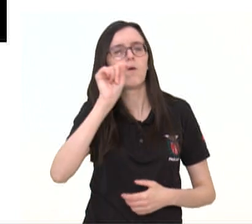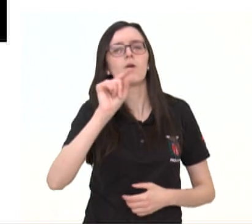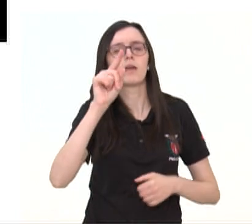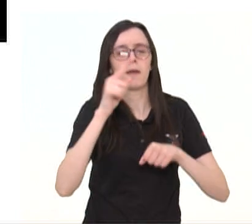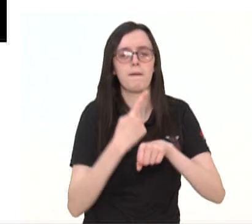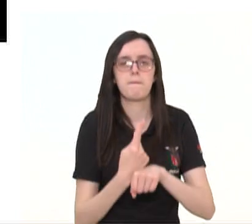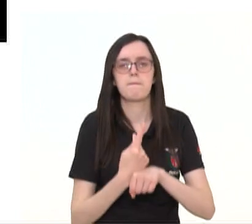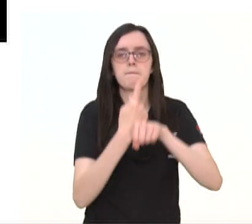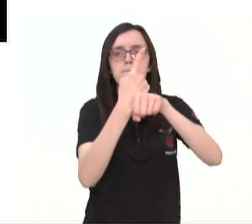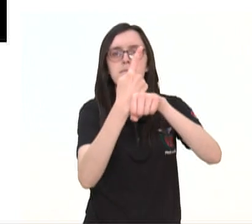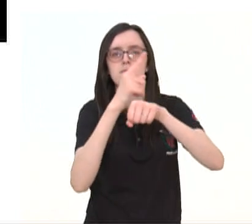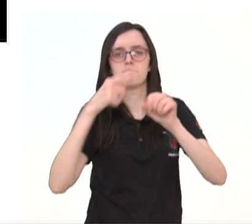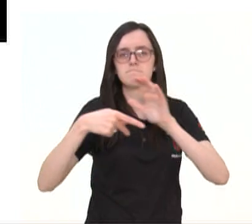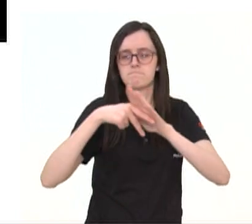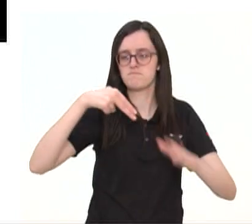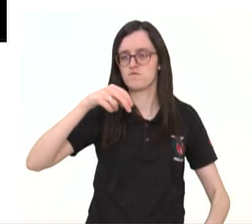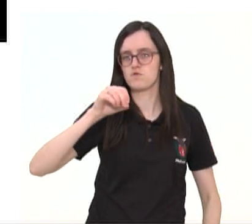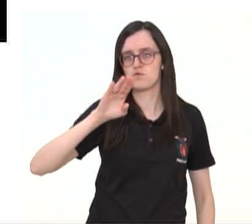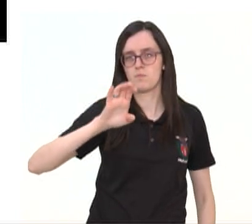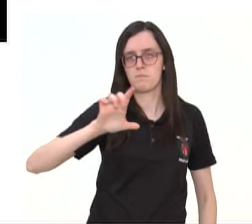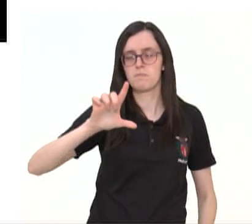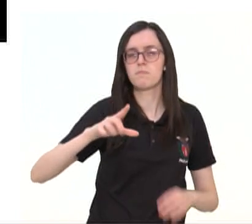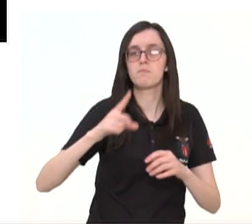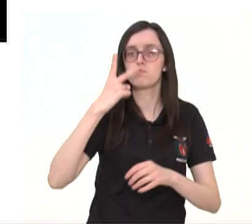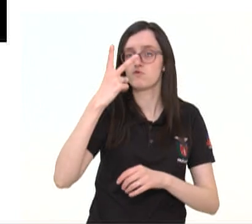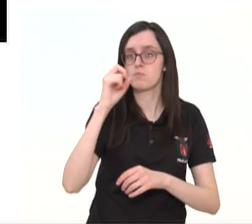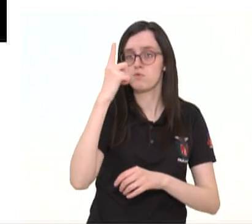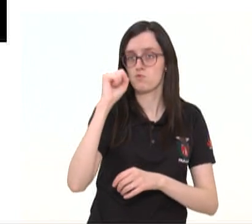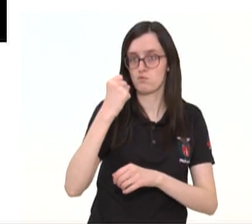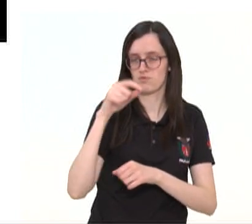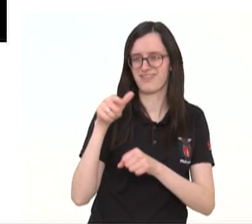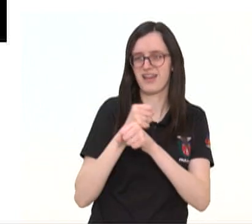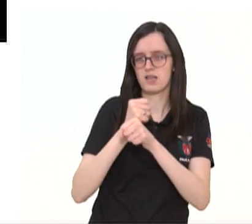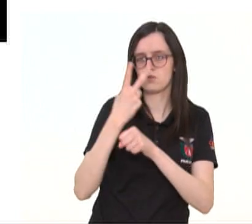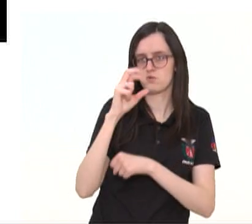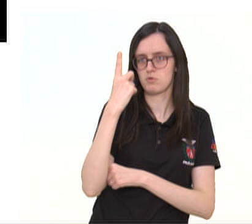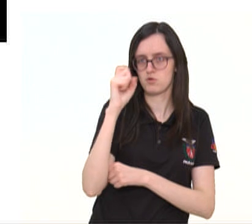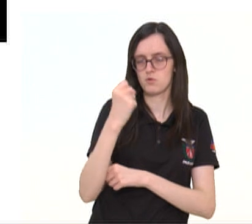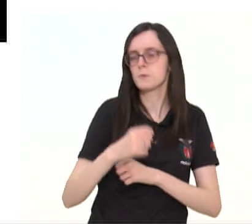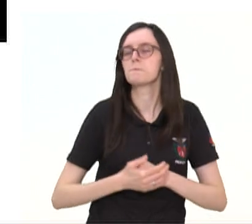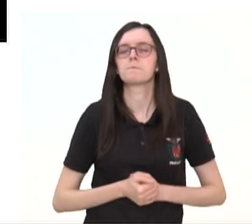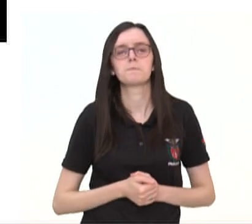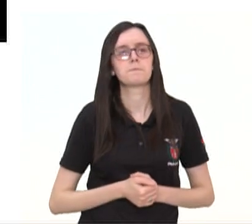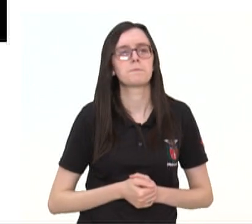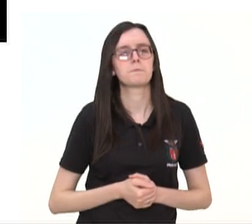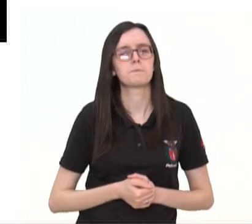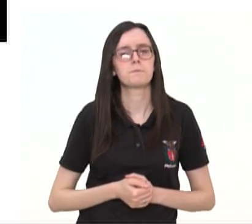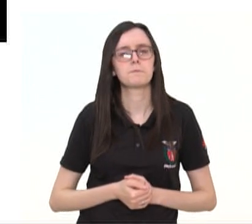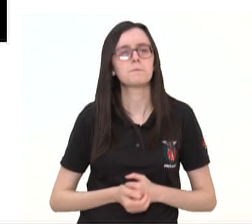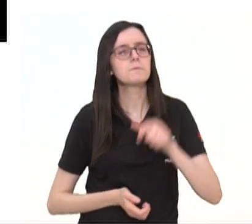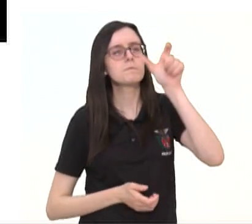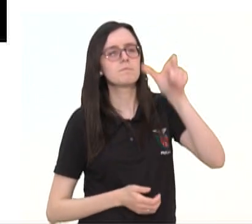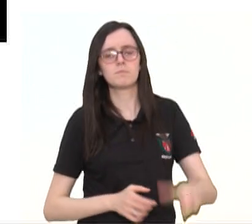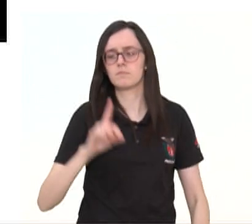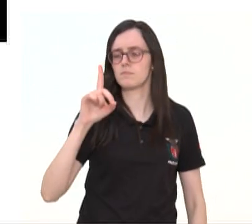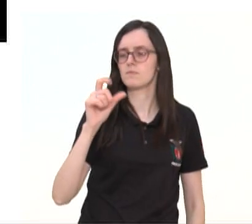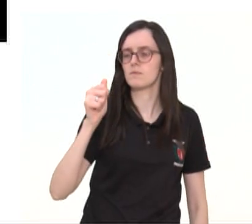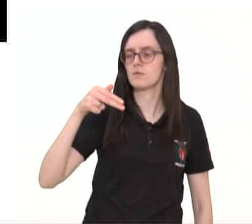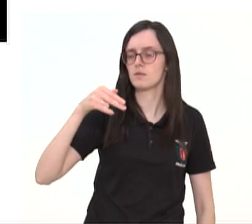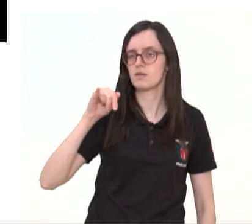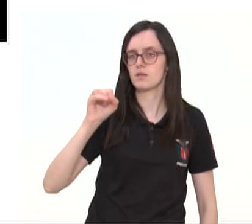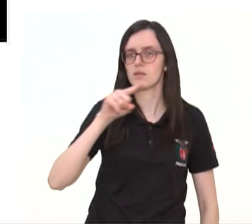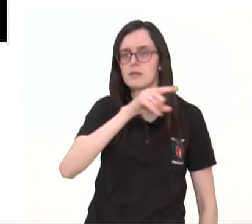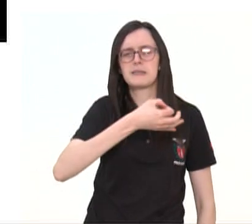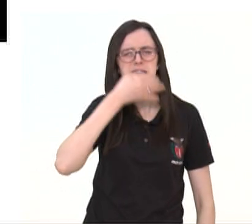Prêmio Nobel de 2018, o Denis Mukwege, né? Ele fez uma